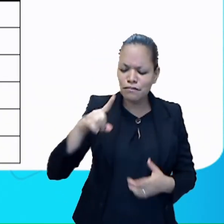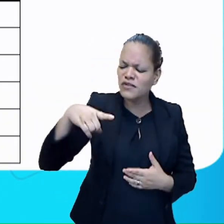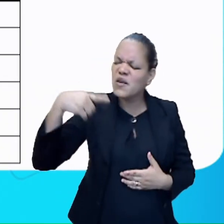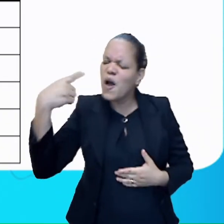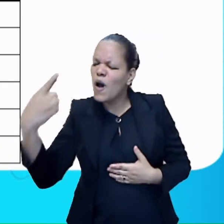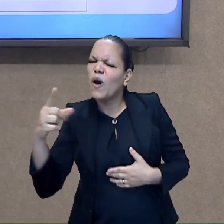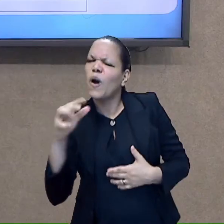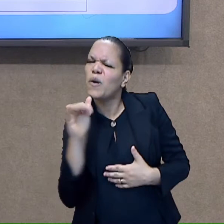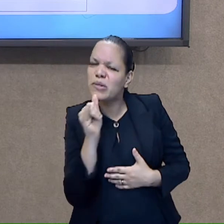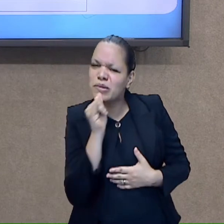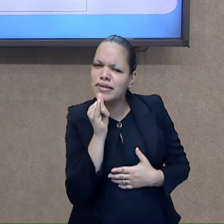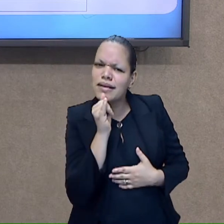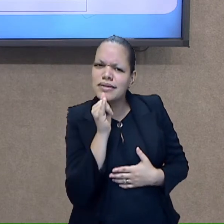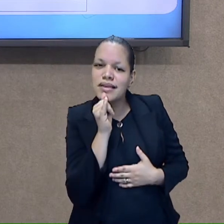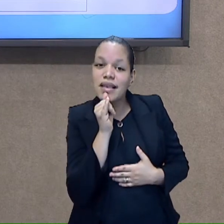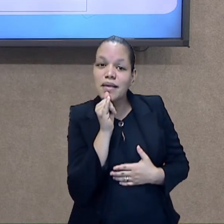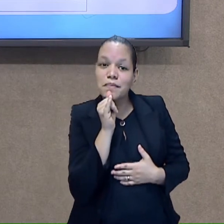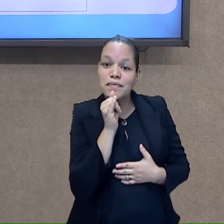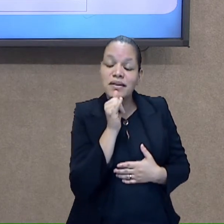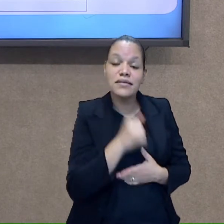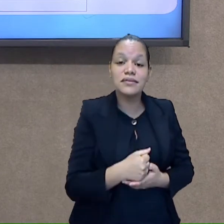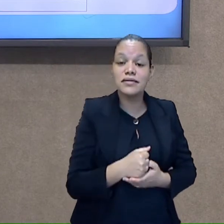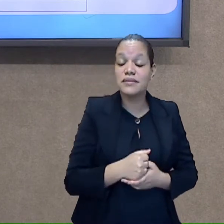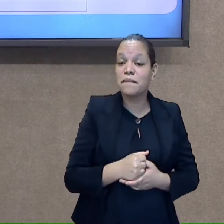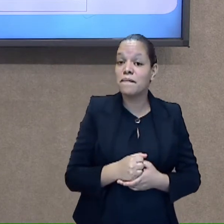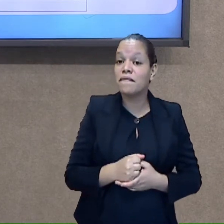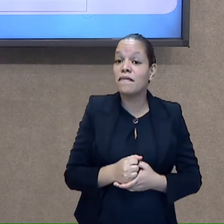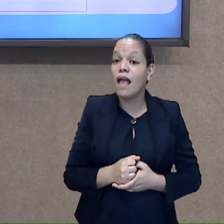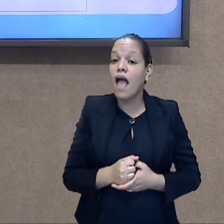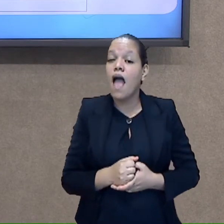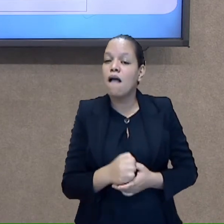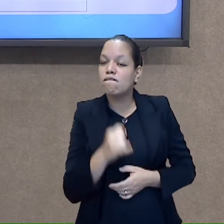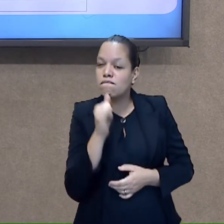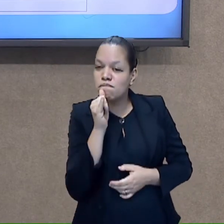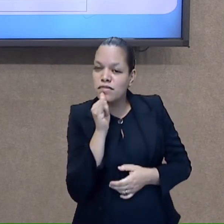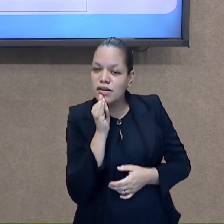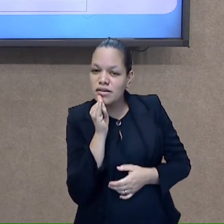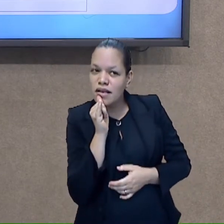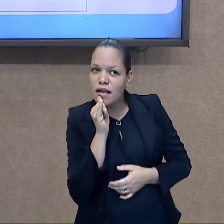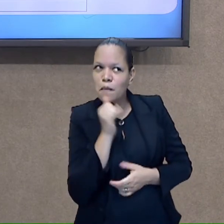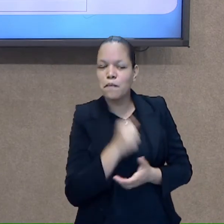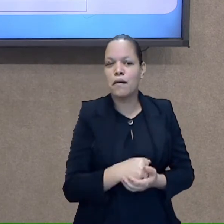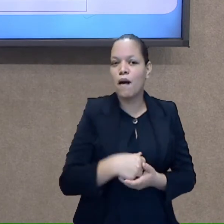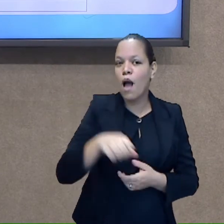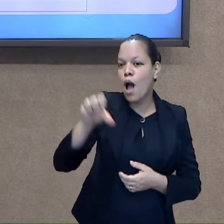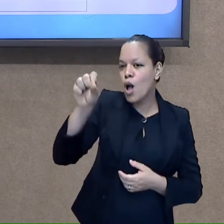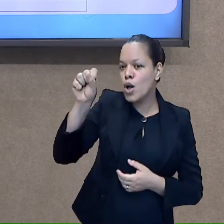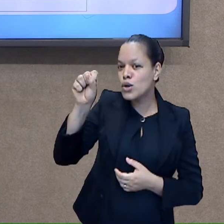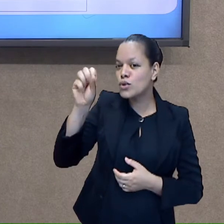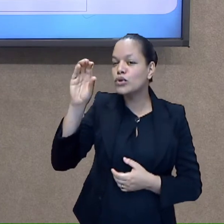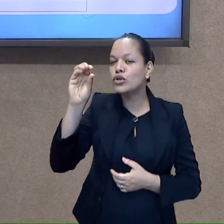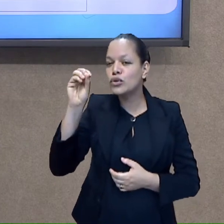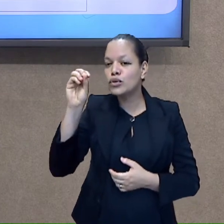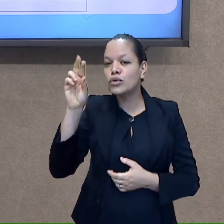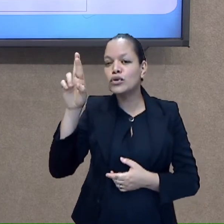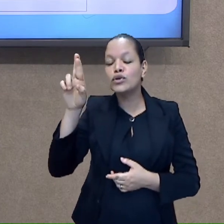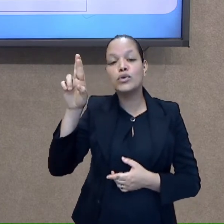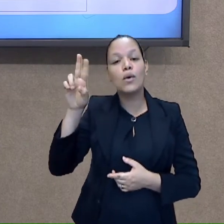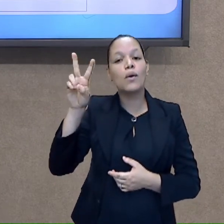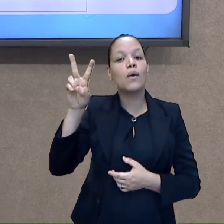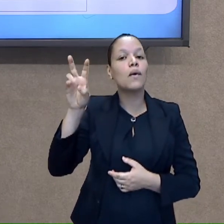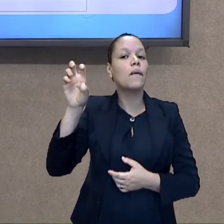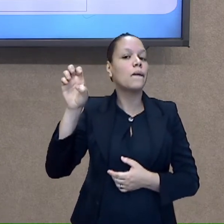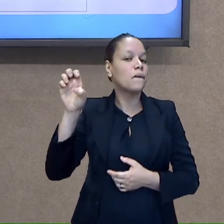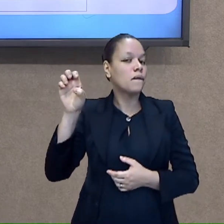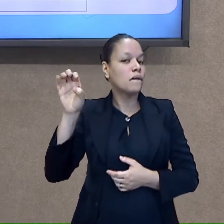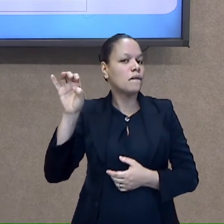Se a gente for falar, eu vou ali tomar um sorvete, não é assim que a gente fala? Mas quando a gente vai registrar, escrever uma frase, fazer